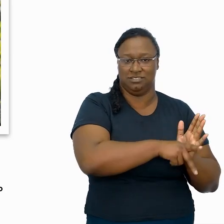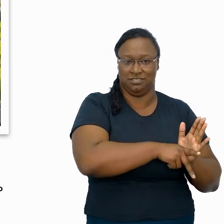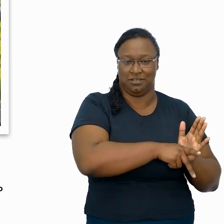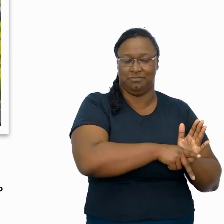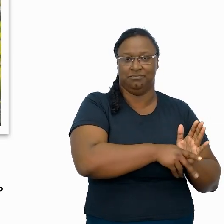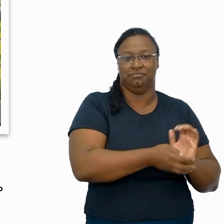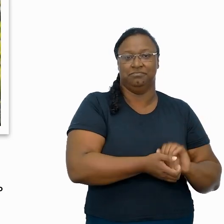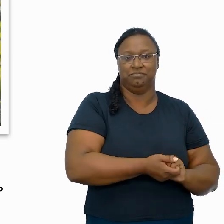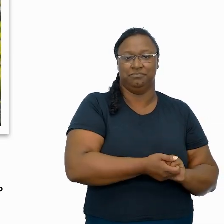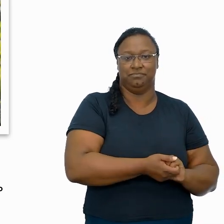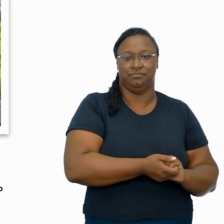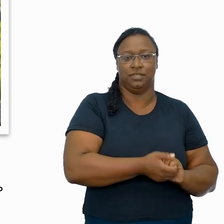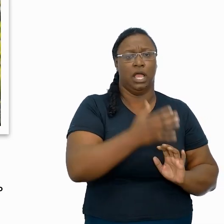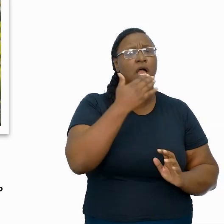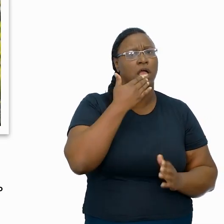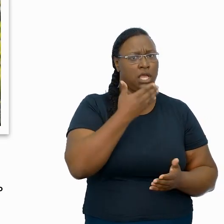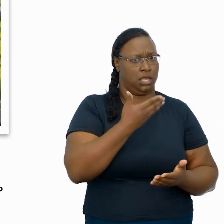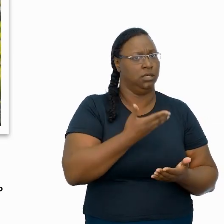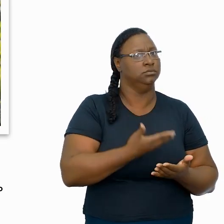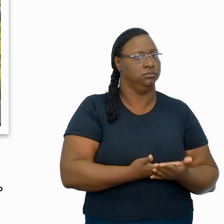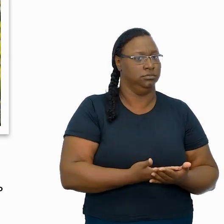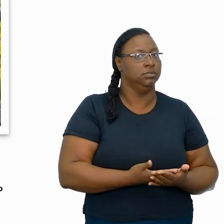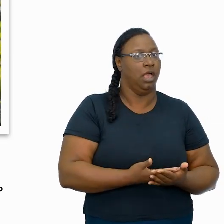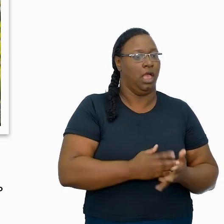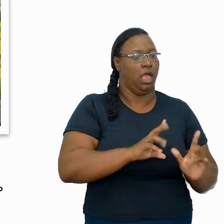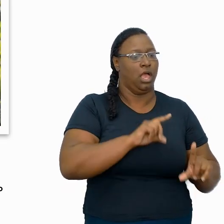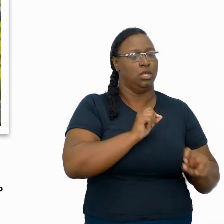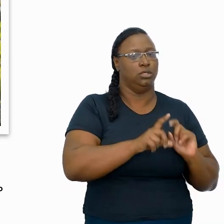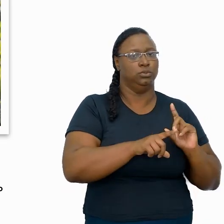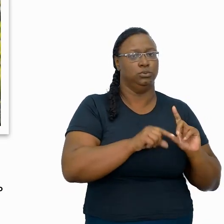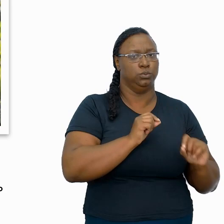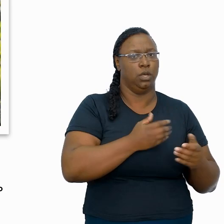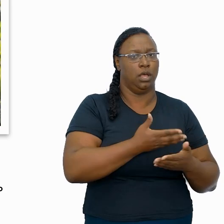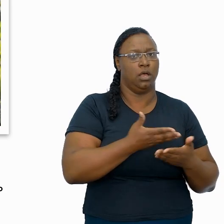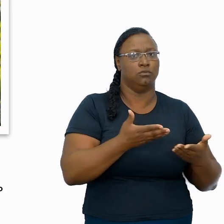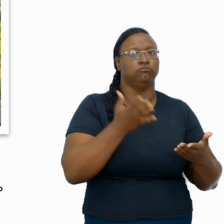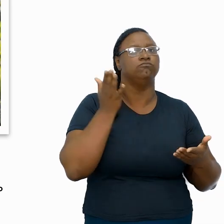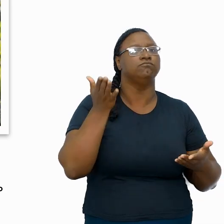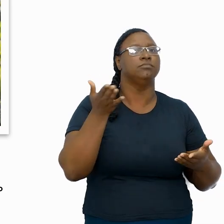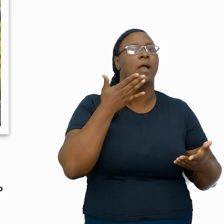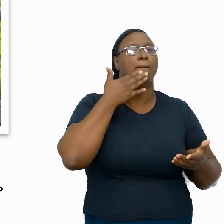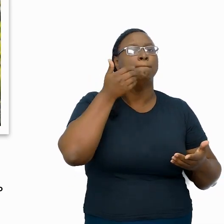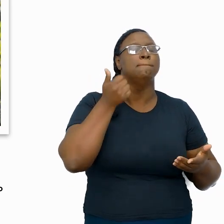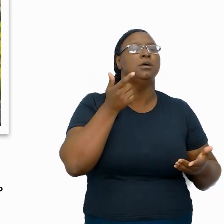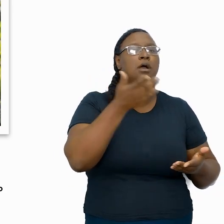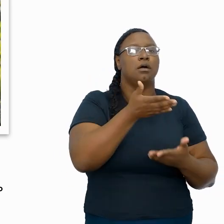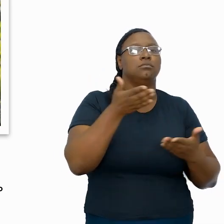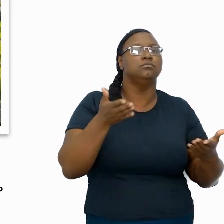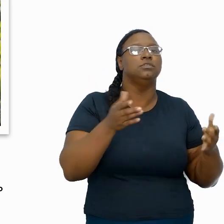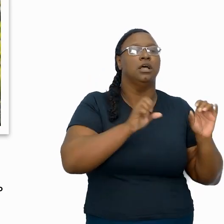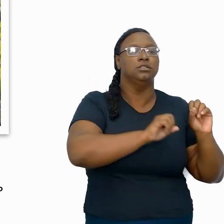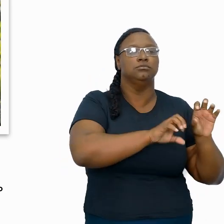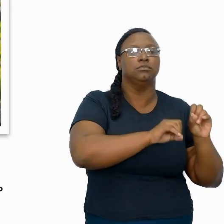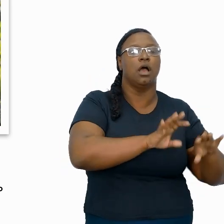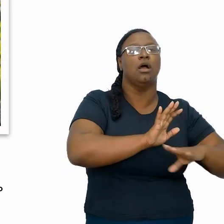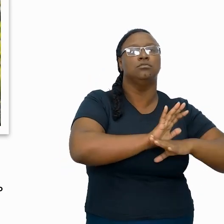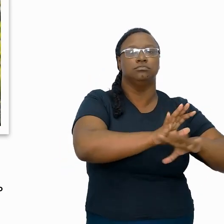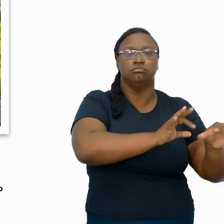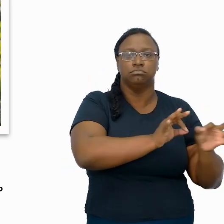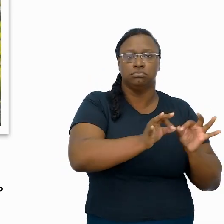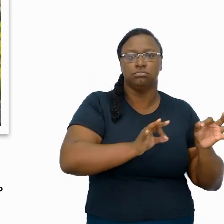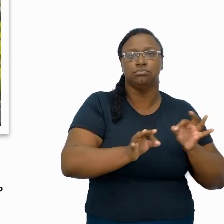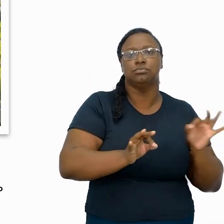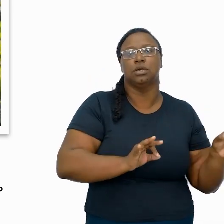né, que essa escolha vem de encontro com o que foi sugerido e vai poder auxiliar, né, no planejamento